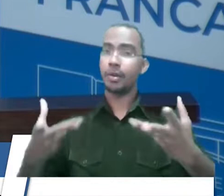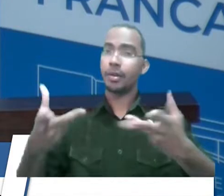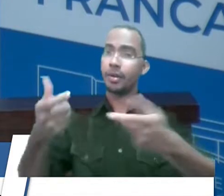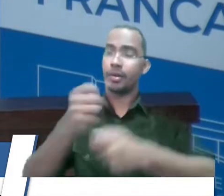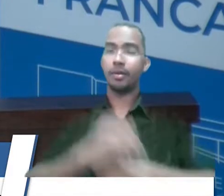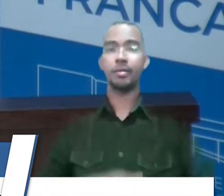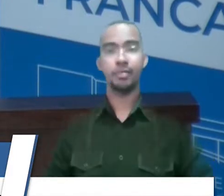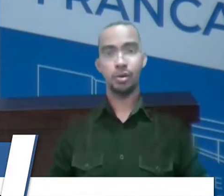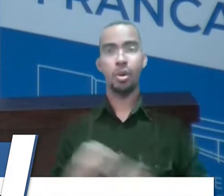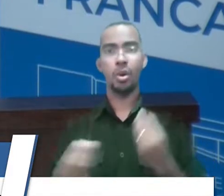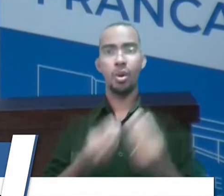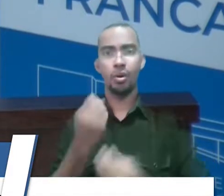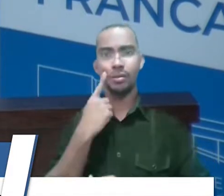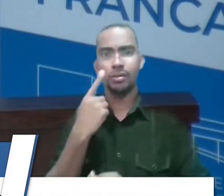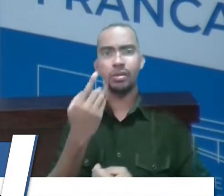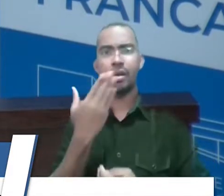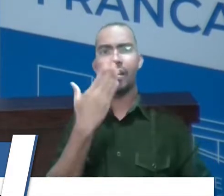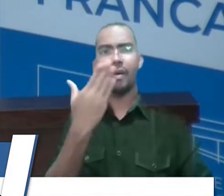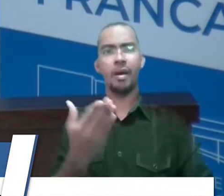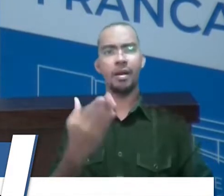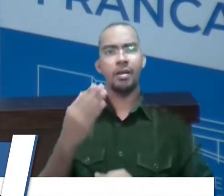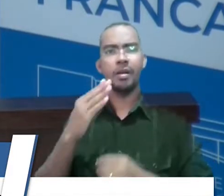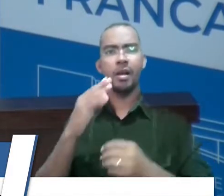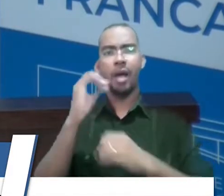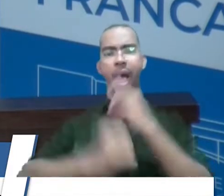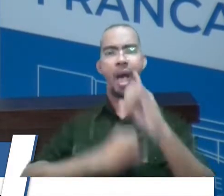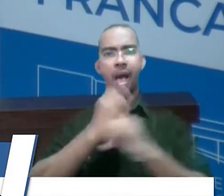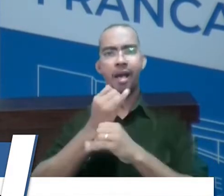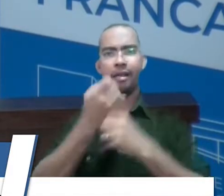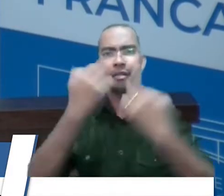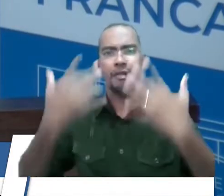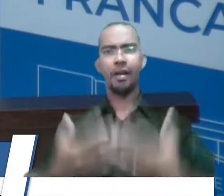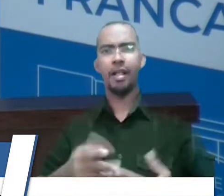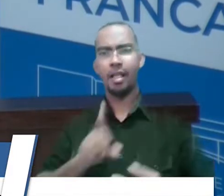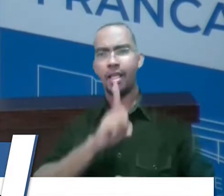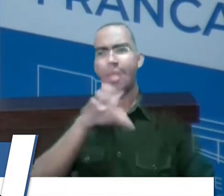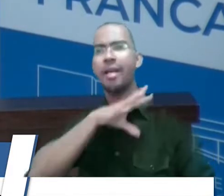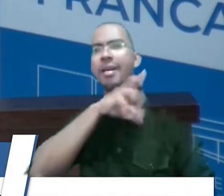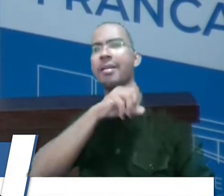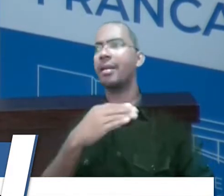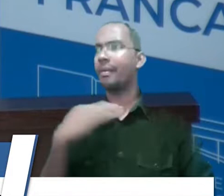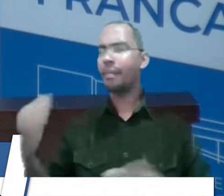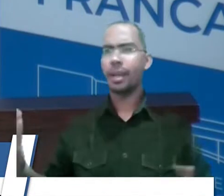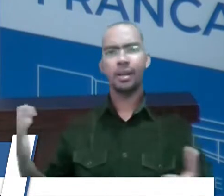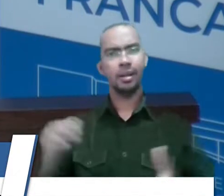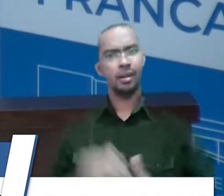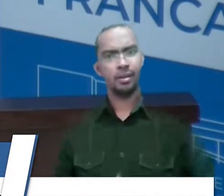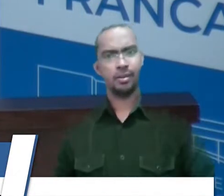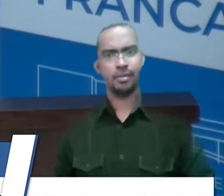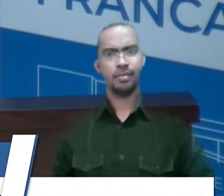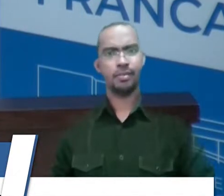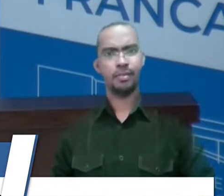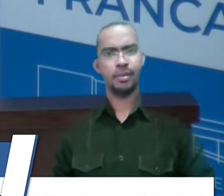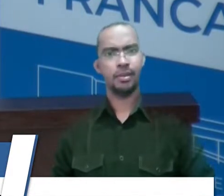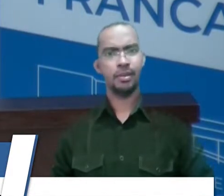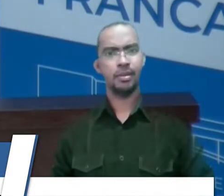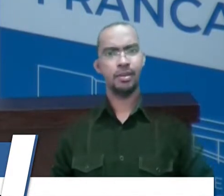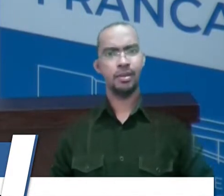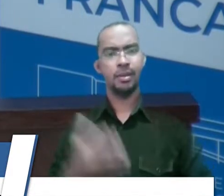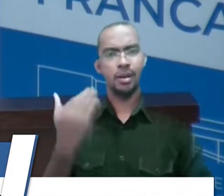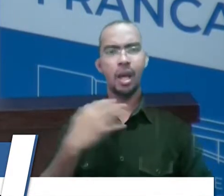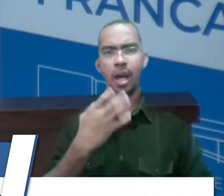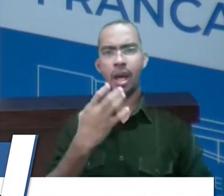que você abre a boca numa internet para falar que está levando os bichos para lá para eles matar? Sabe que o Canil